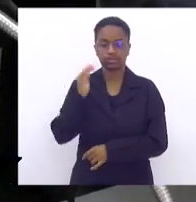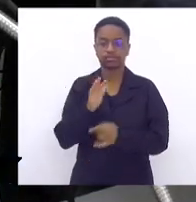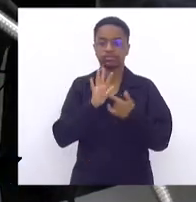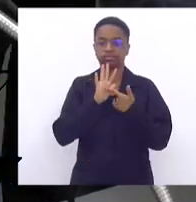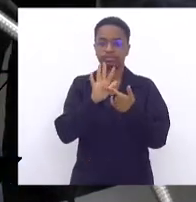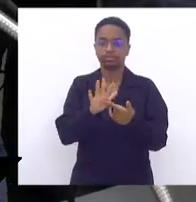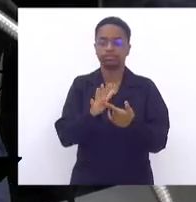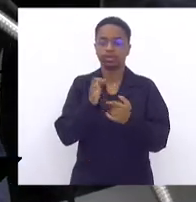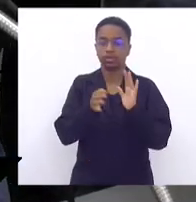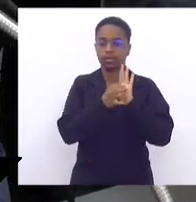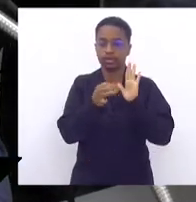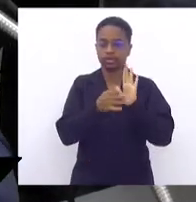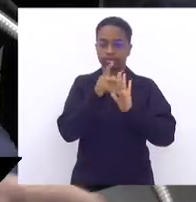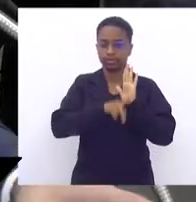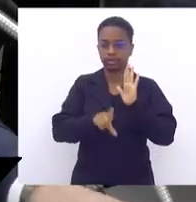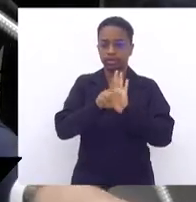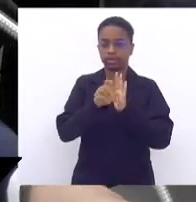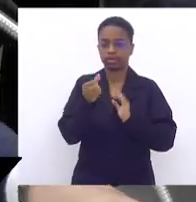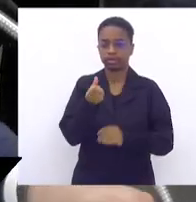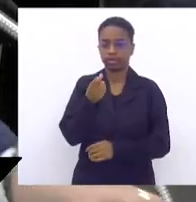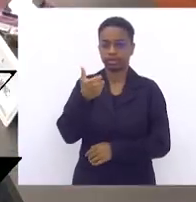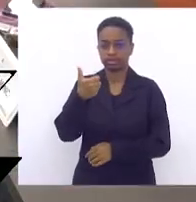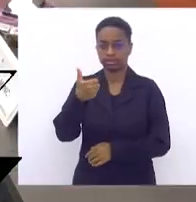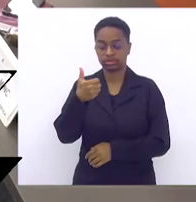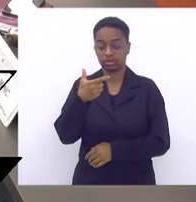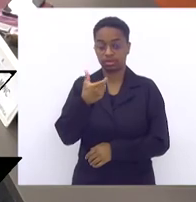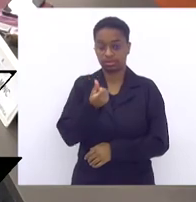do PL 6512 de 22.